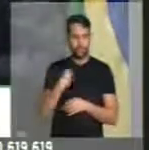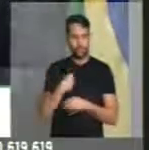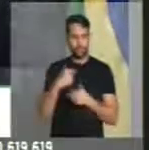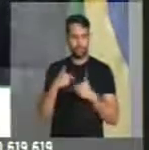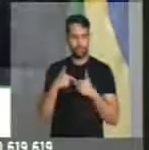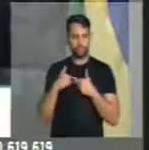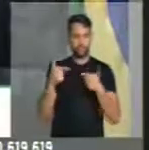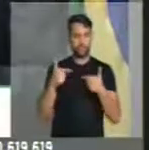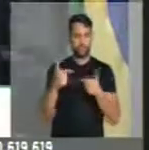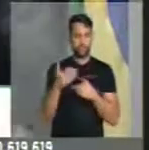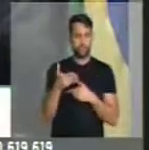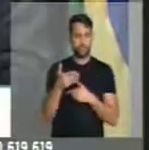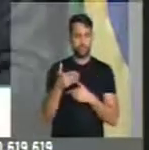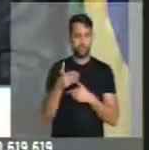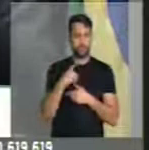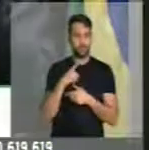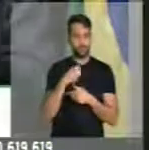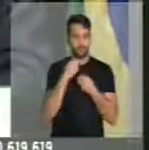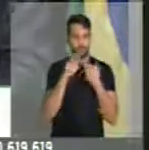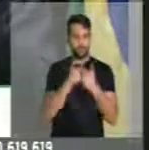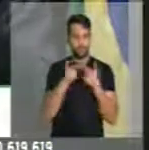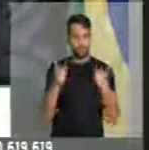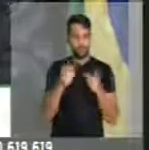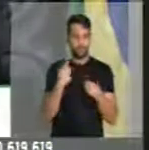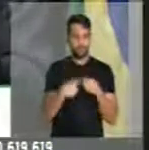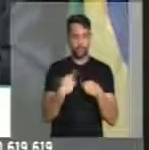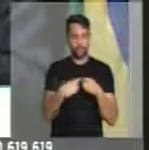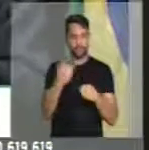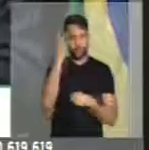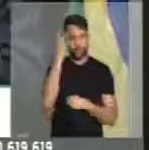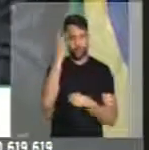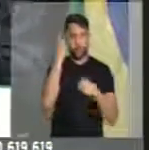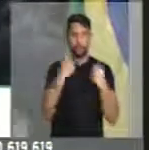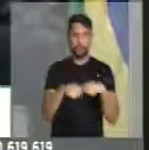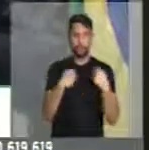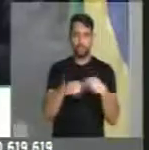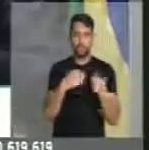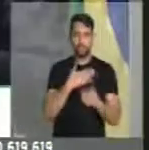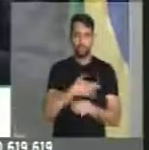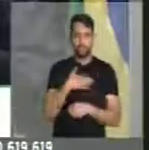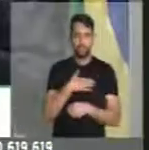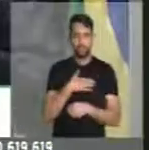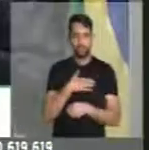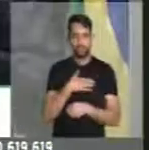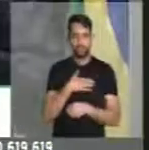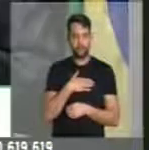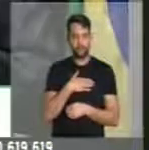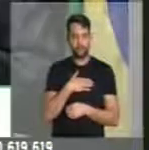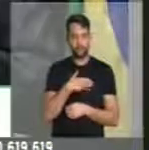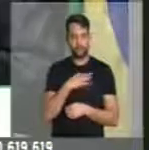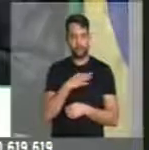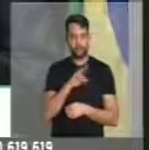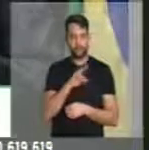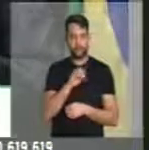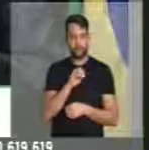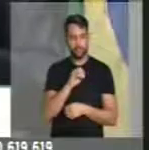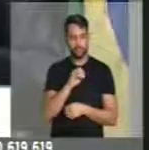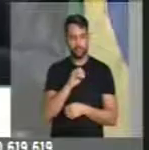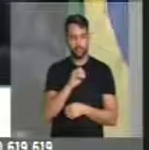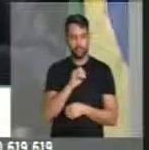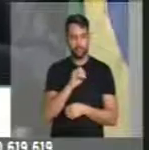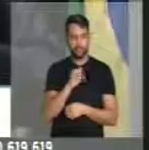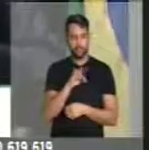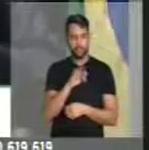sucesso. E é de sucesso que a cidade de São Paulo está precisando, meu caro Silvio. Meu caro